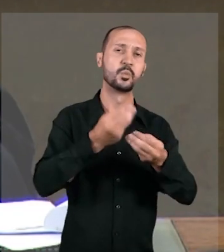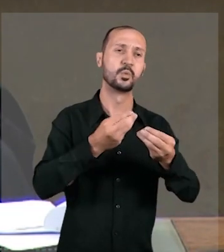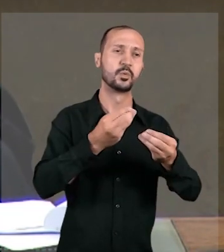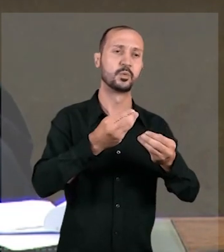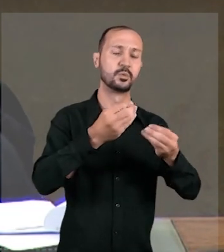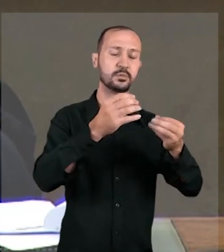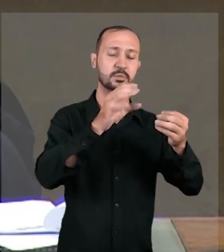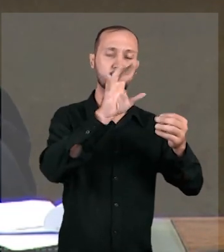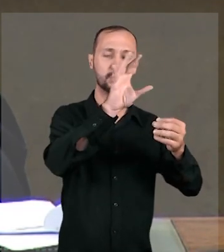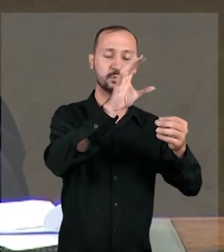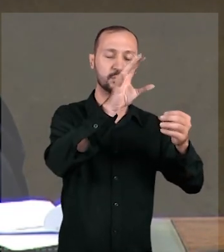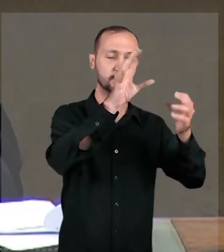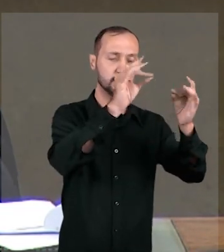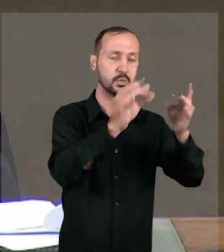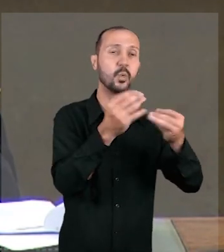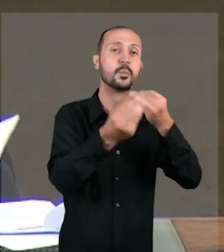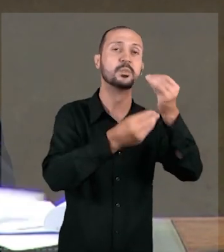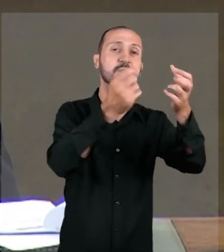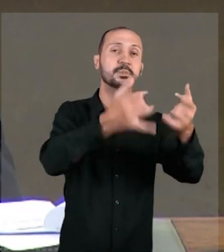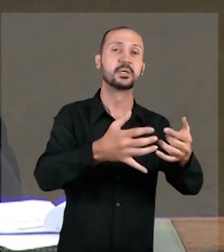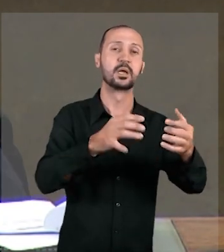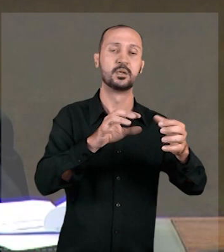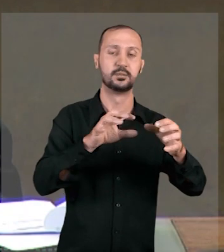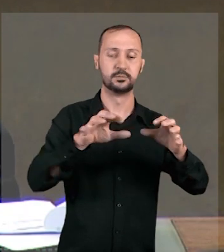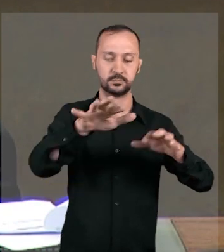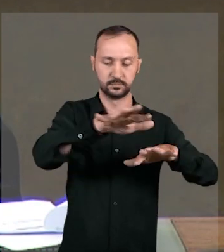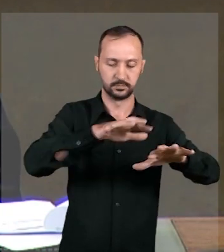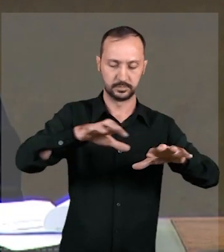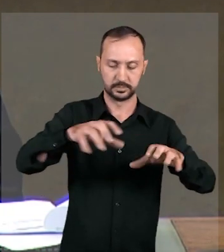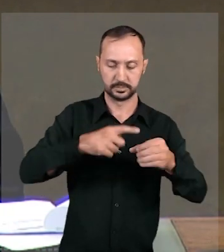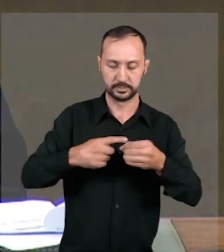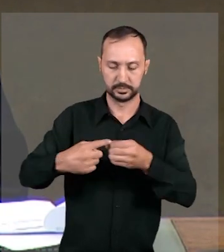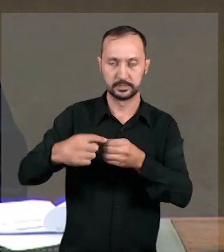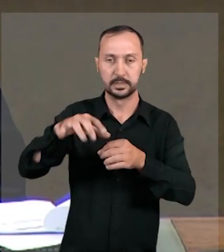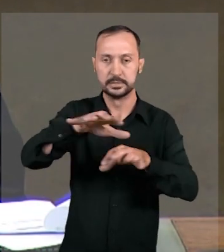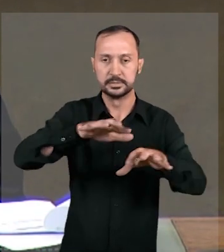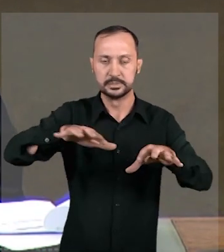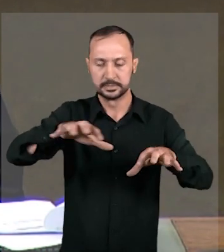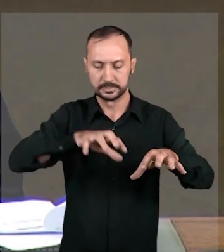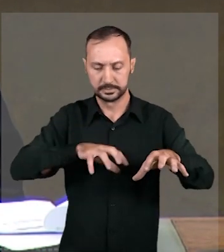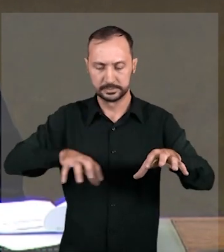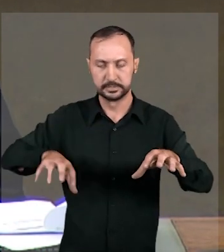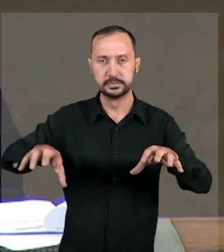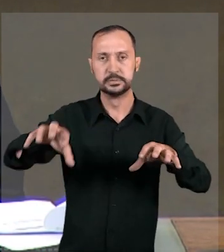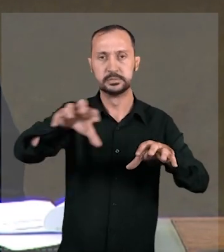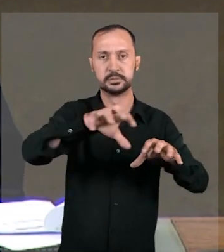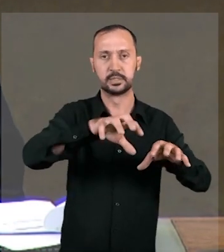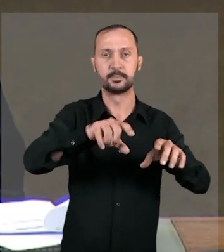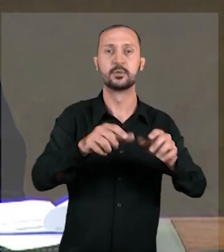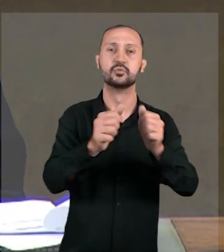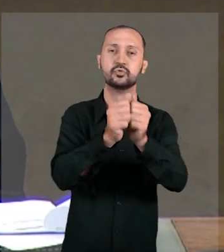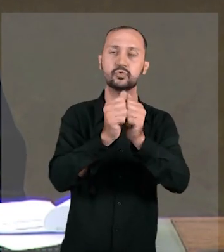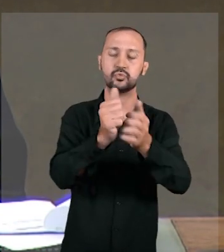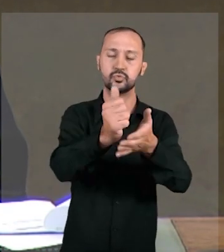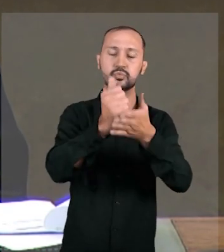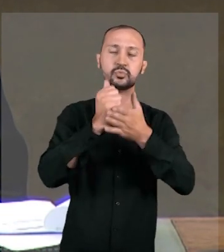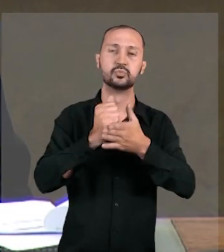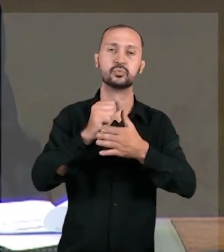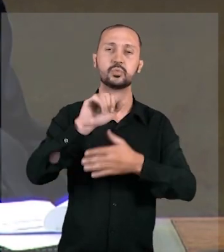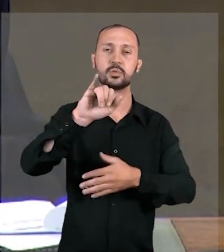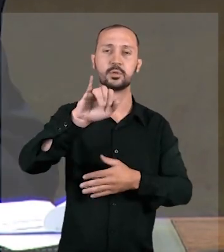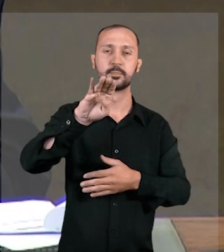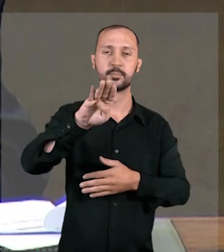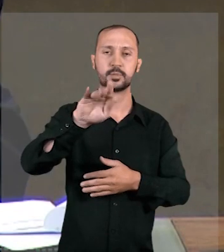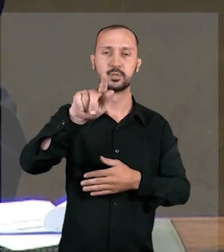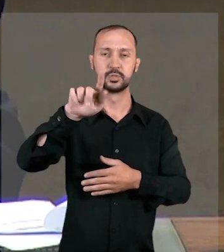definição dos distritos eleitorais, mas acho que o TSE, com a ajuda do IBGE,